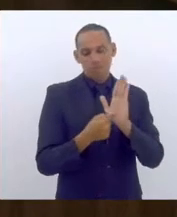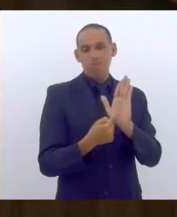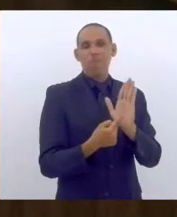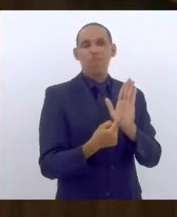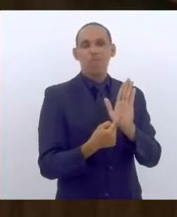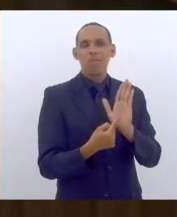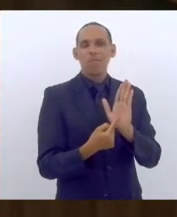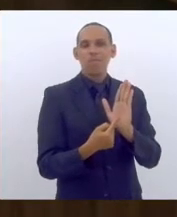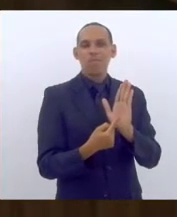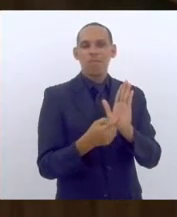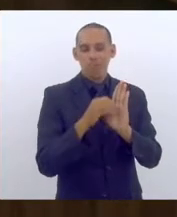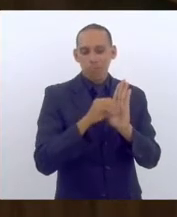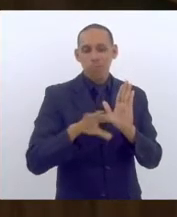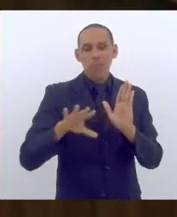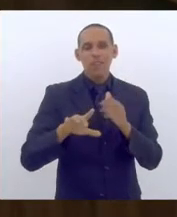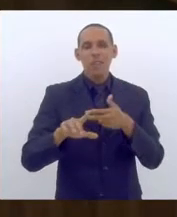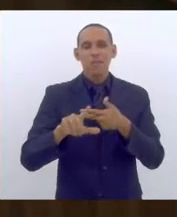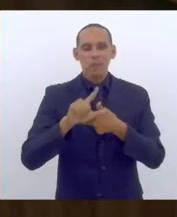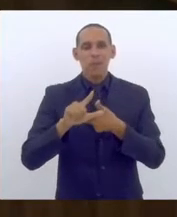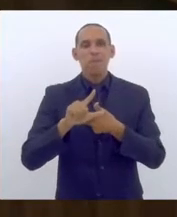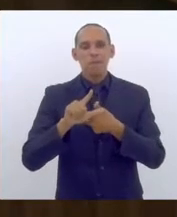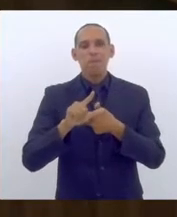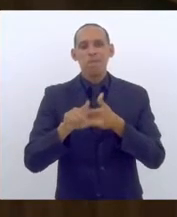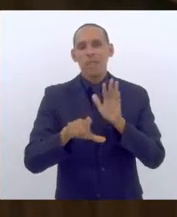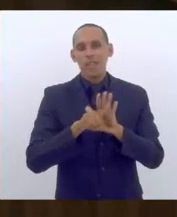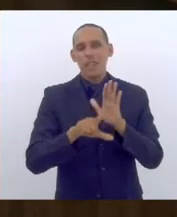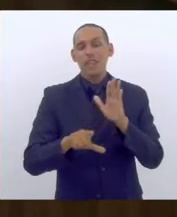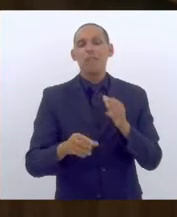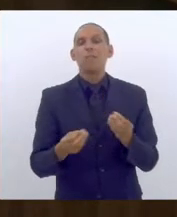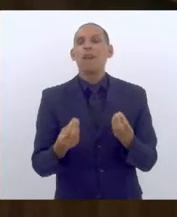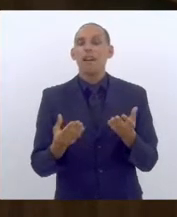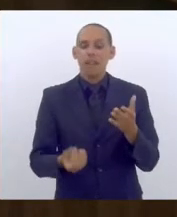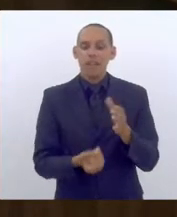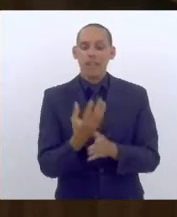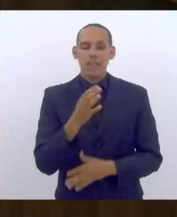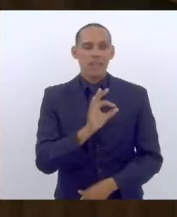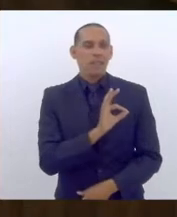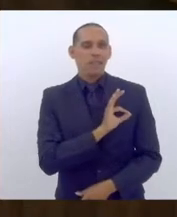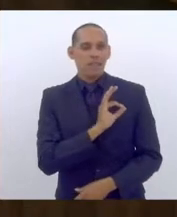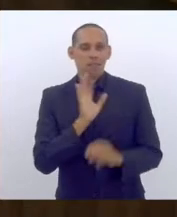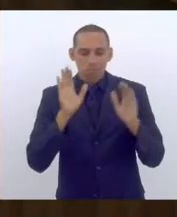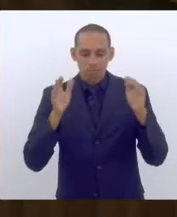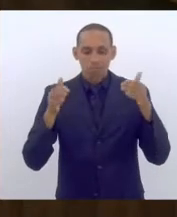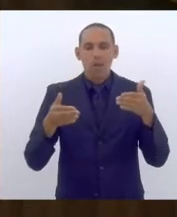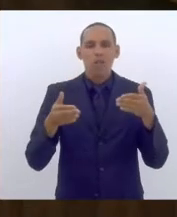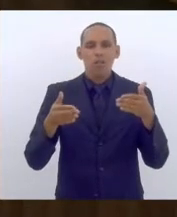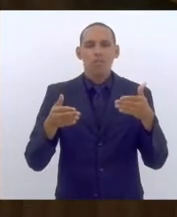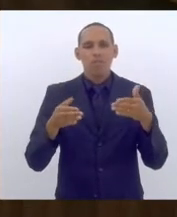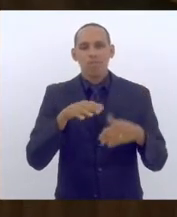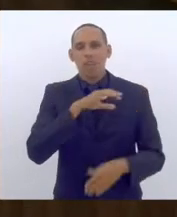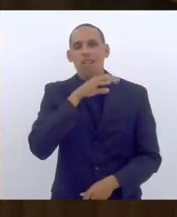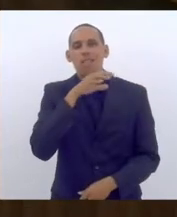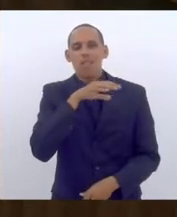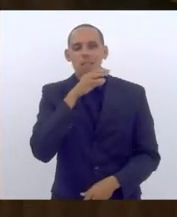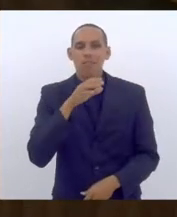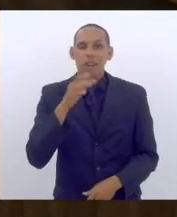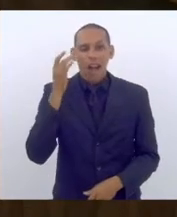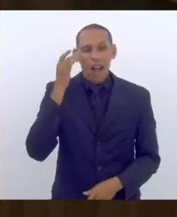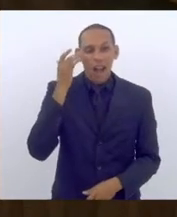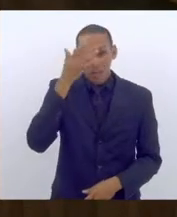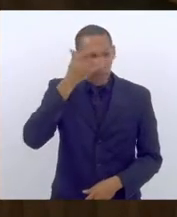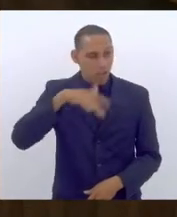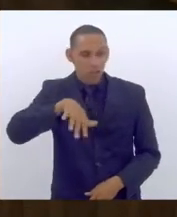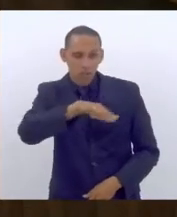a uma indicação Legislativa para a criação dessa delegacia específica acho que aqueles que